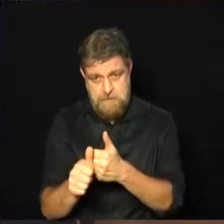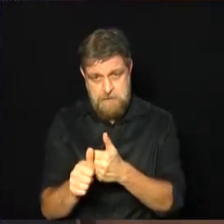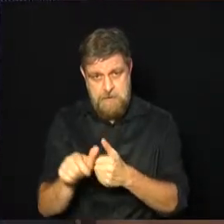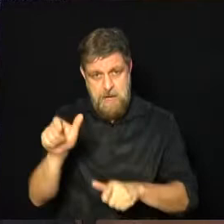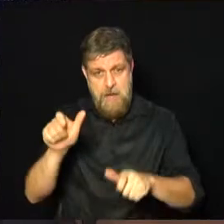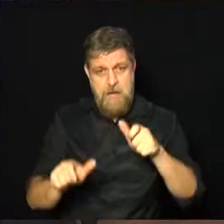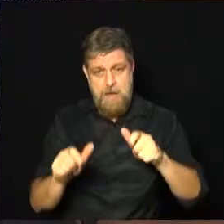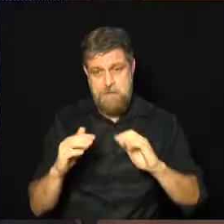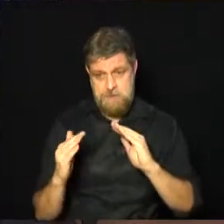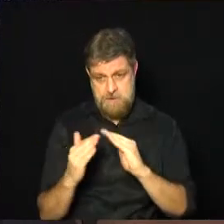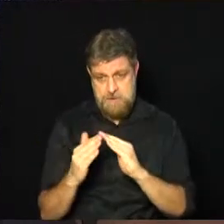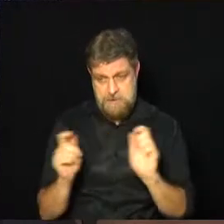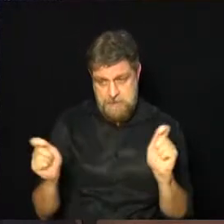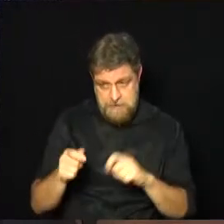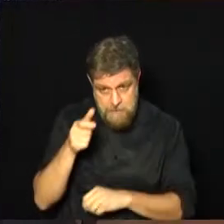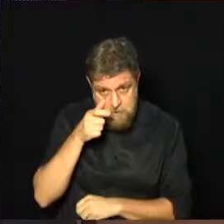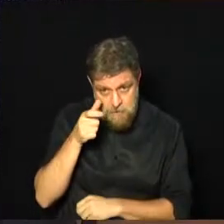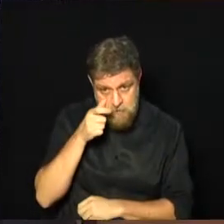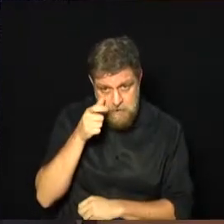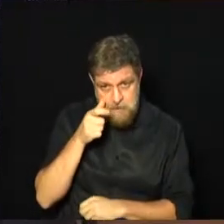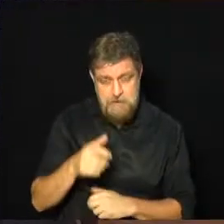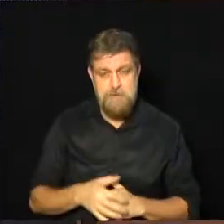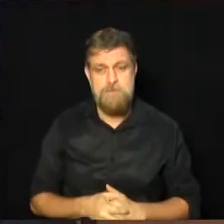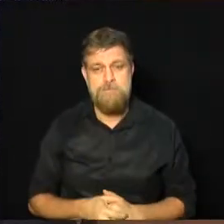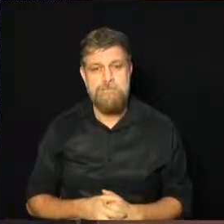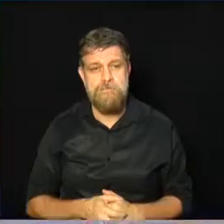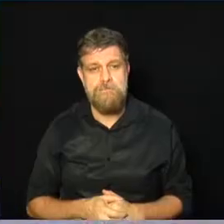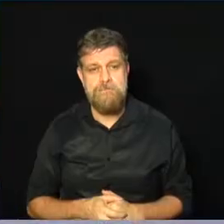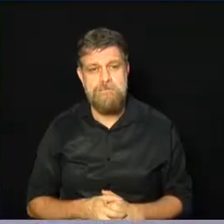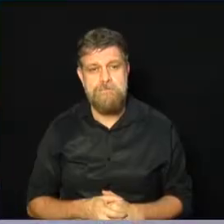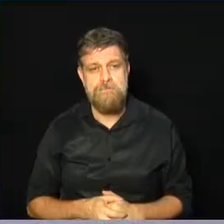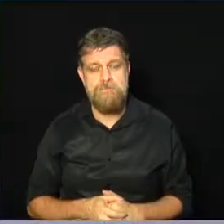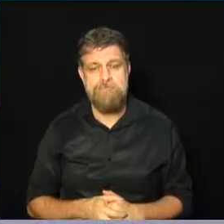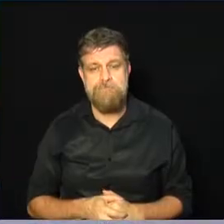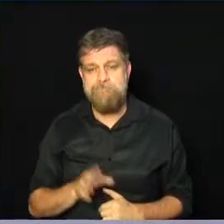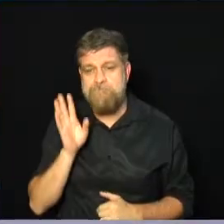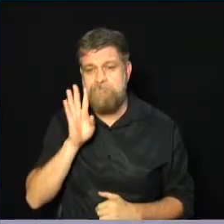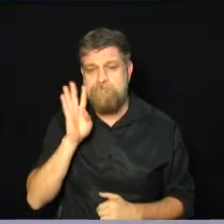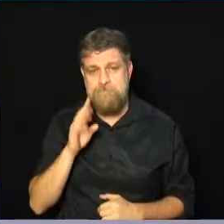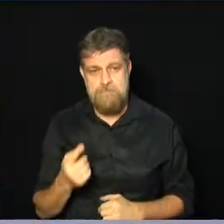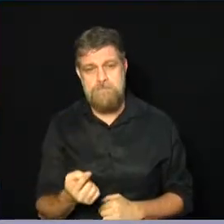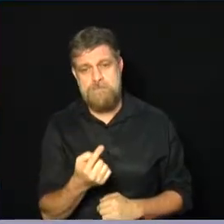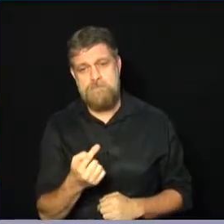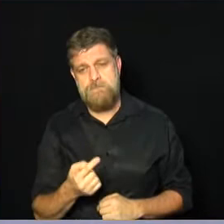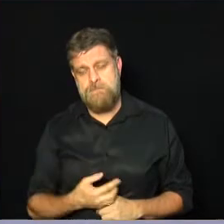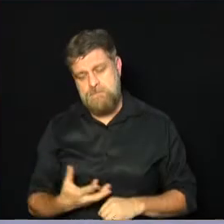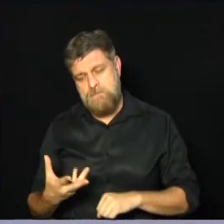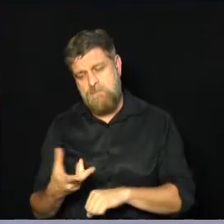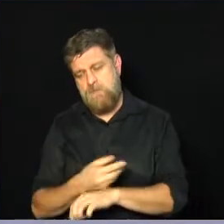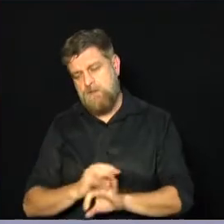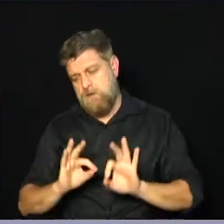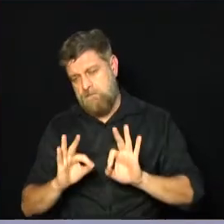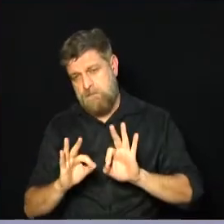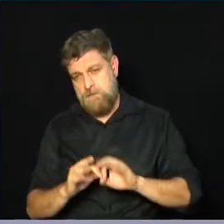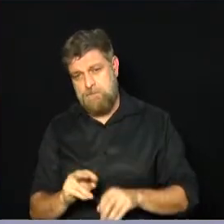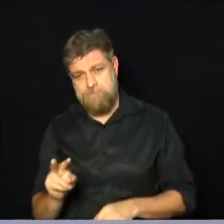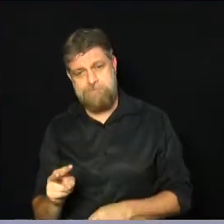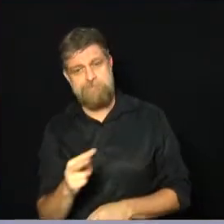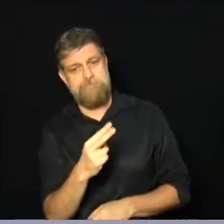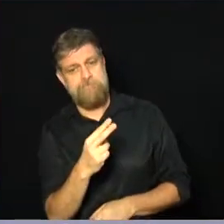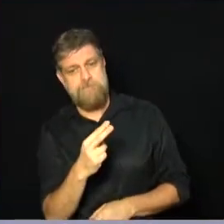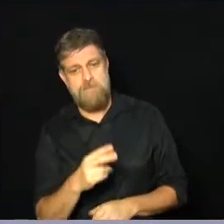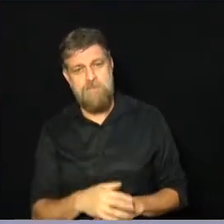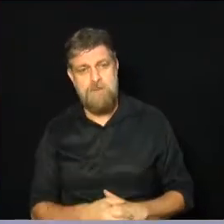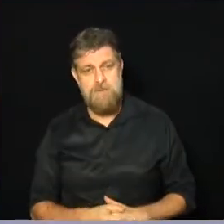de casa vai... O pessoal de casa consegue acompanhar aqui? Ah, legal. Isso, maravilha. Está dando para ver, né? Bom,